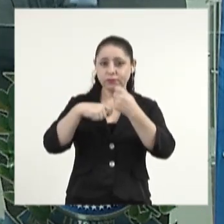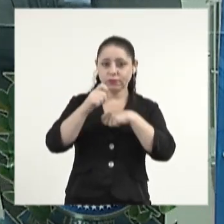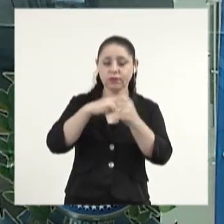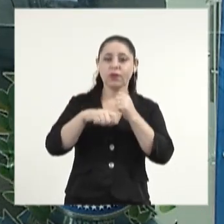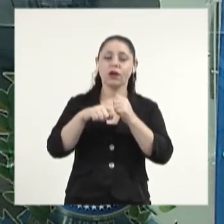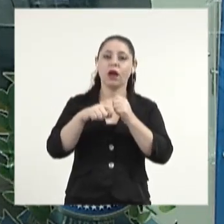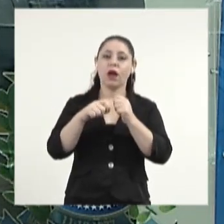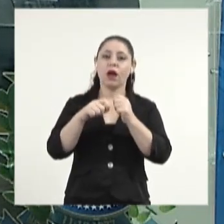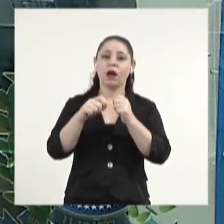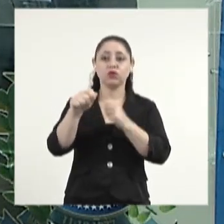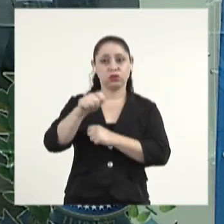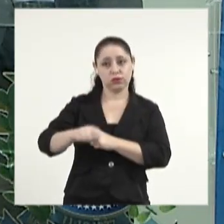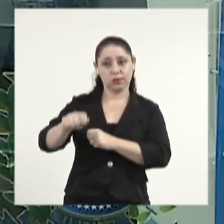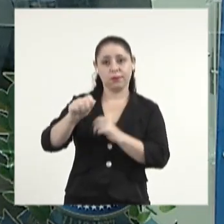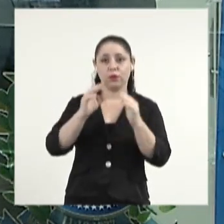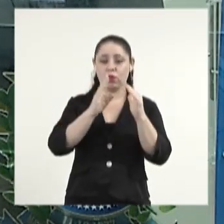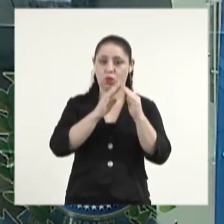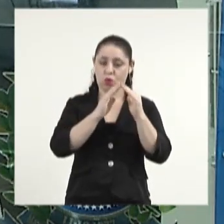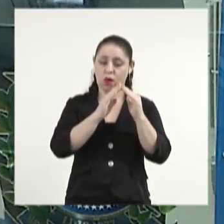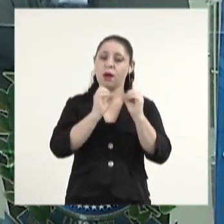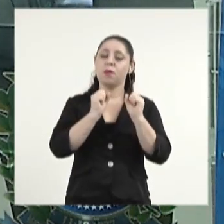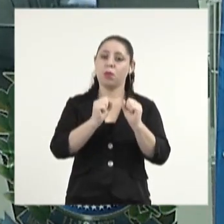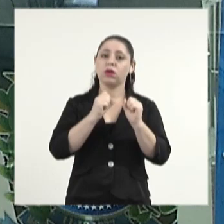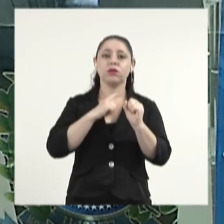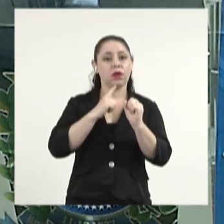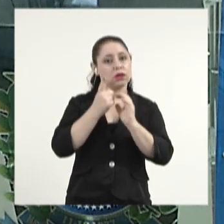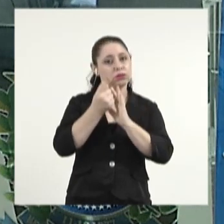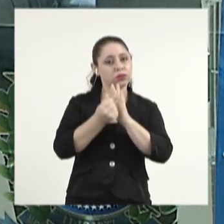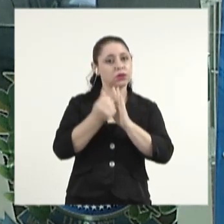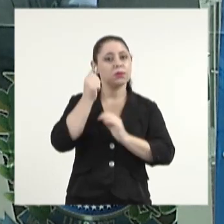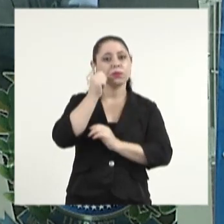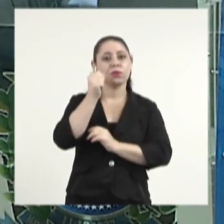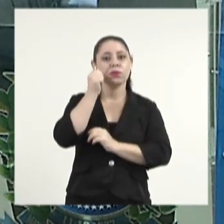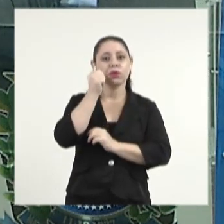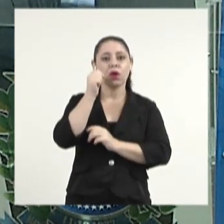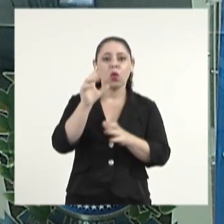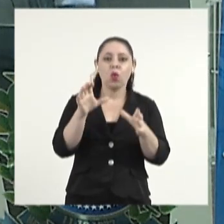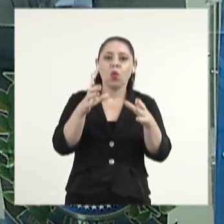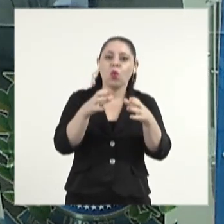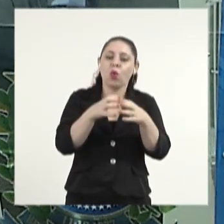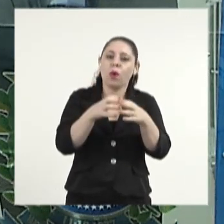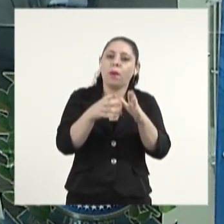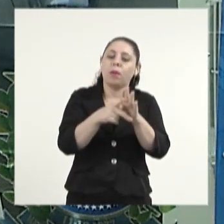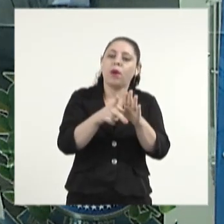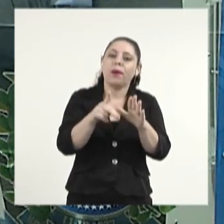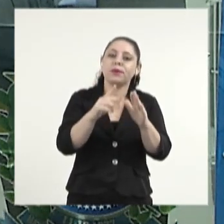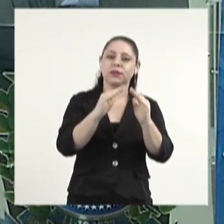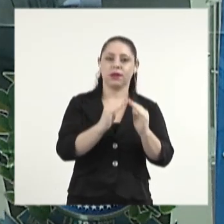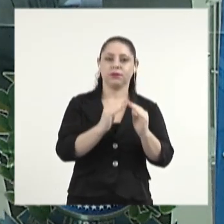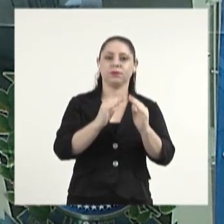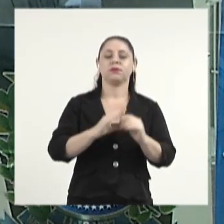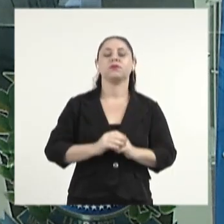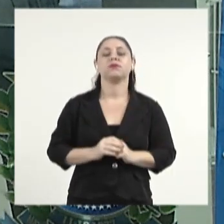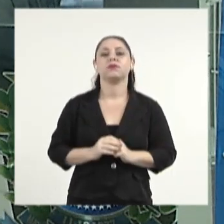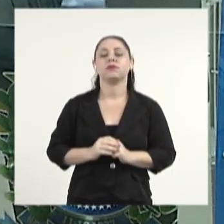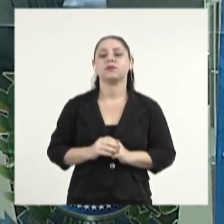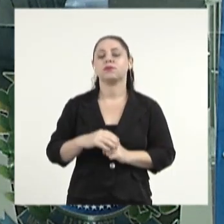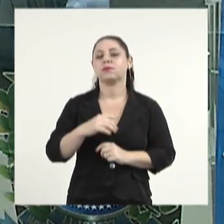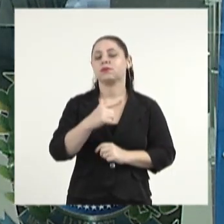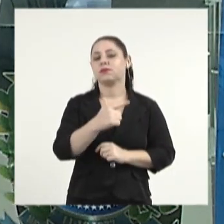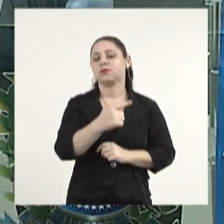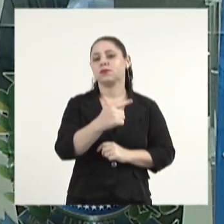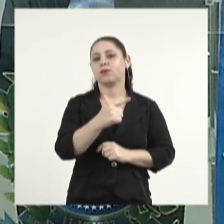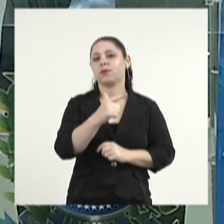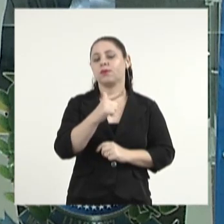associação de moradores e que, como a deputada falou, possa gerar renda para as mulheres desses conjuntos habitacionais. meio-dia e